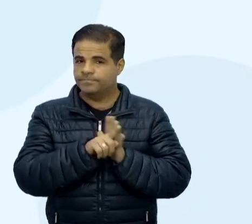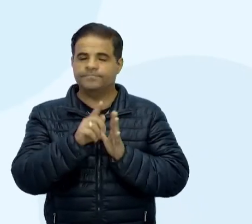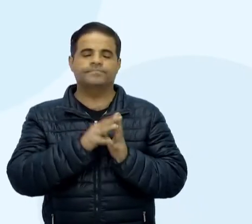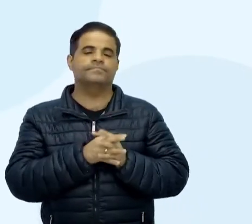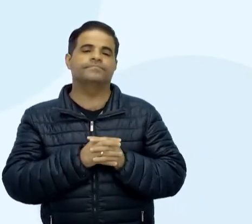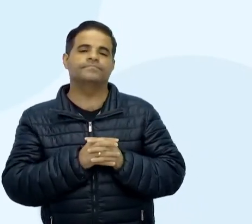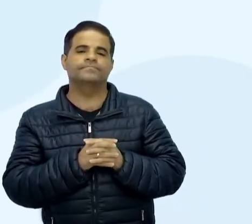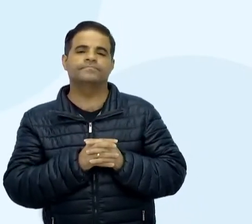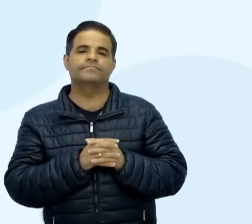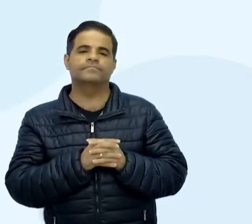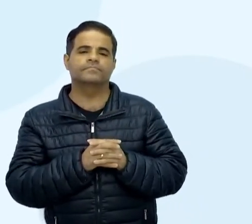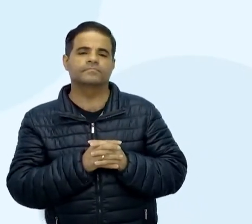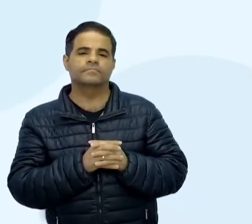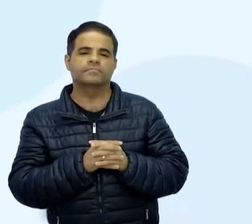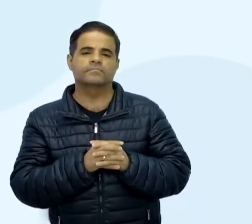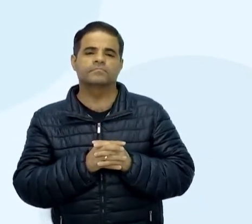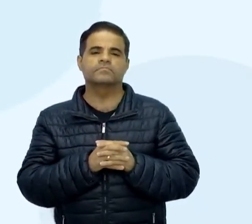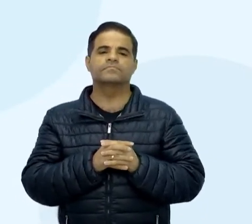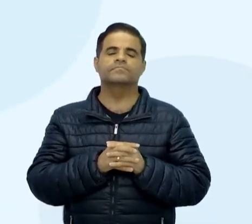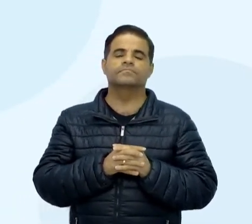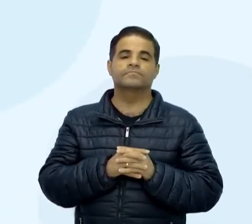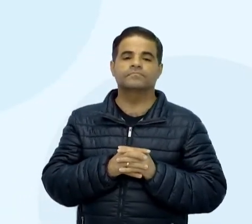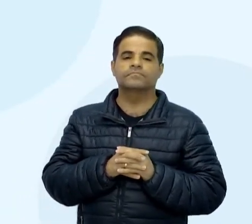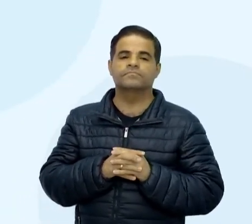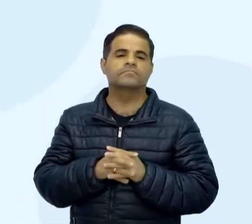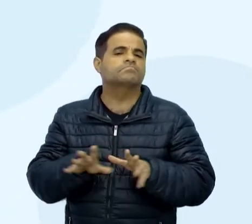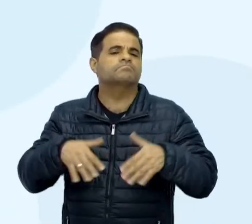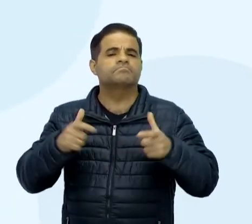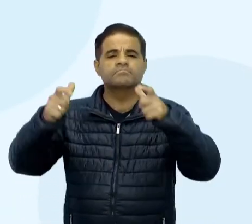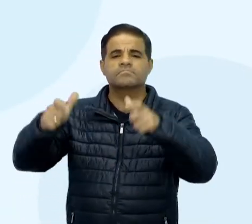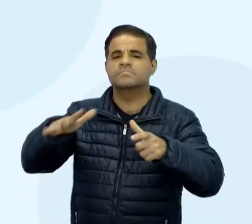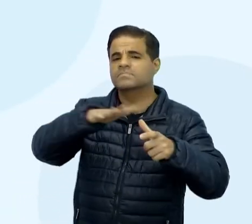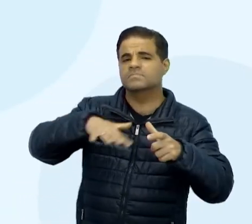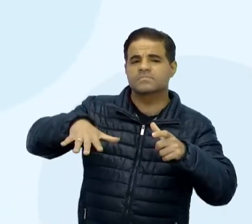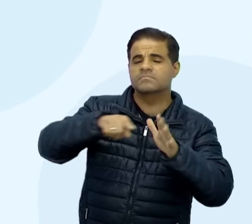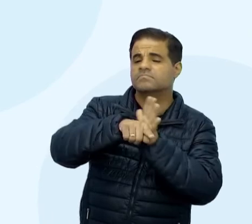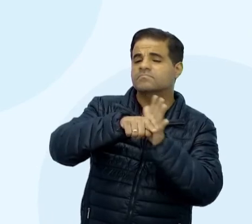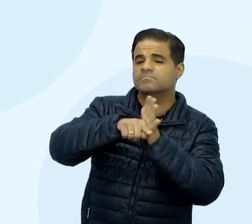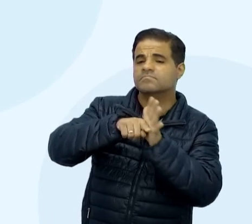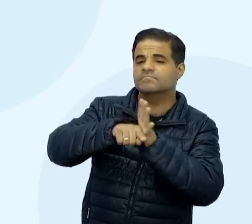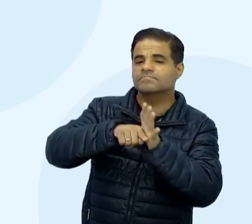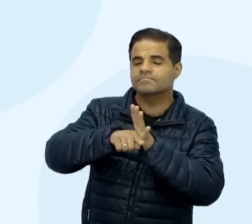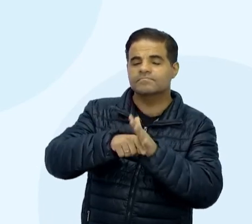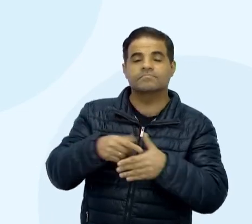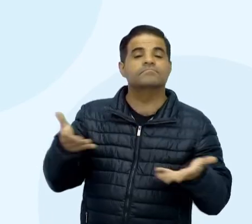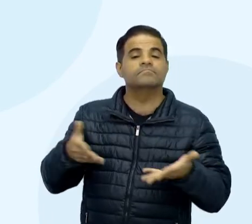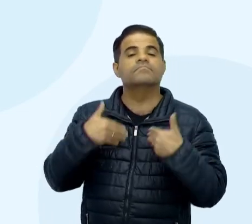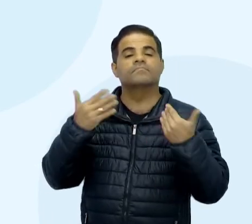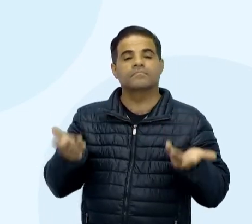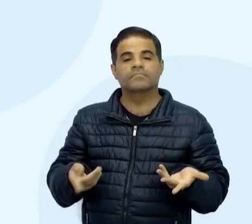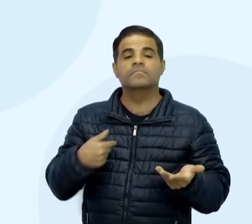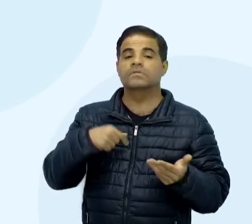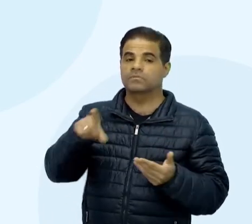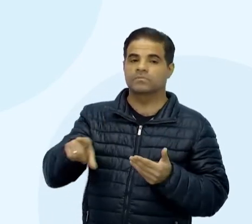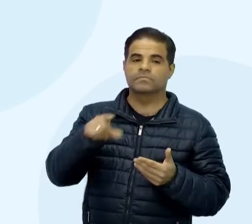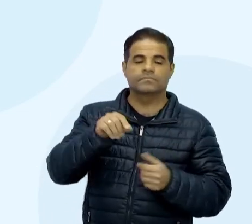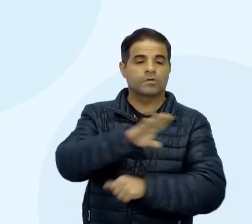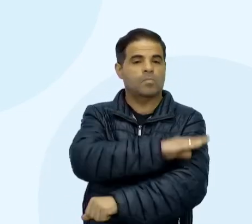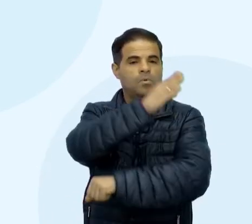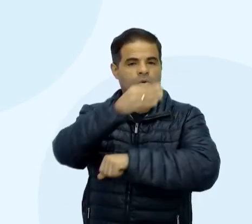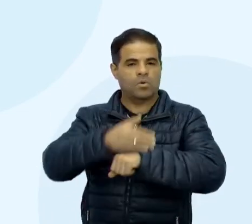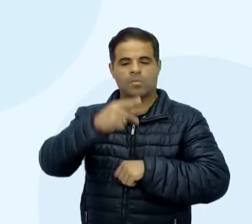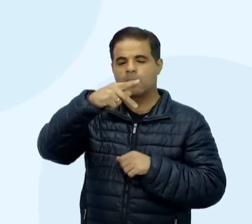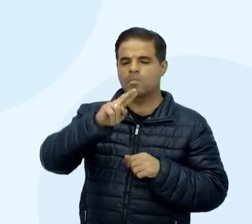lá. Respondendo as perguntinhas. Qual a região que está sendo pesquisada no caso, né? Eu escolhi o Morro